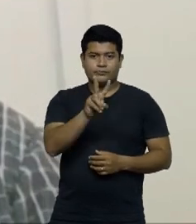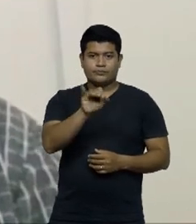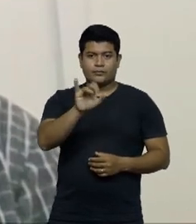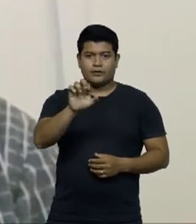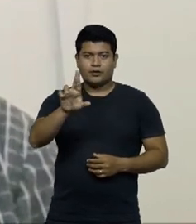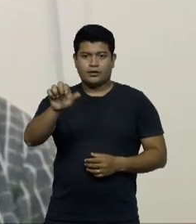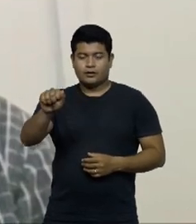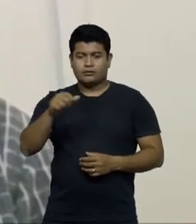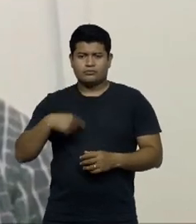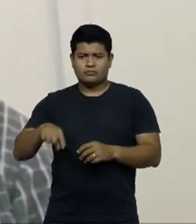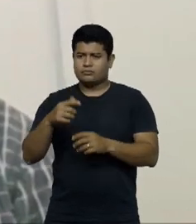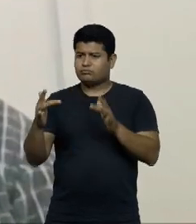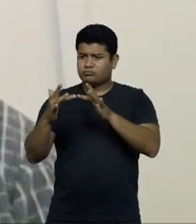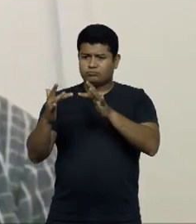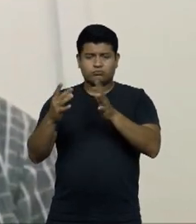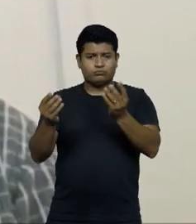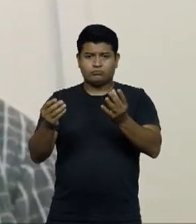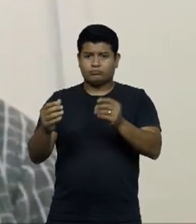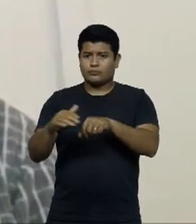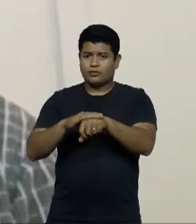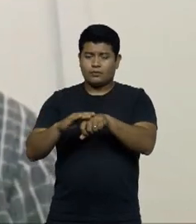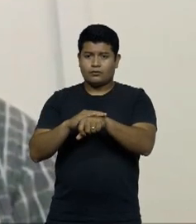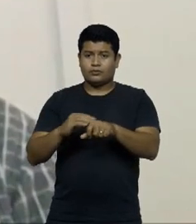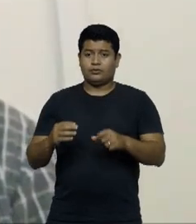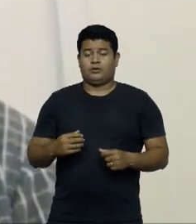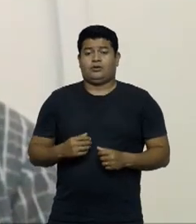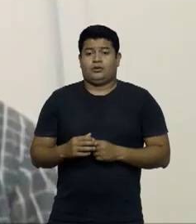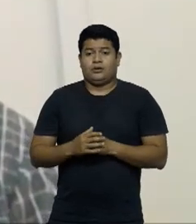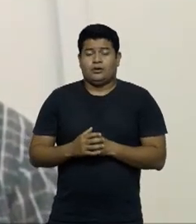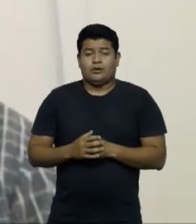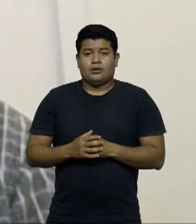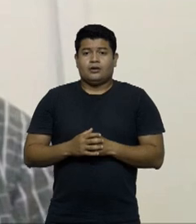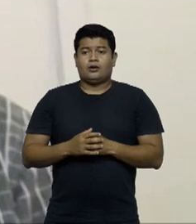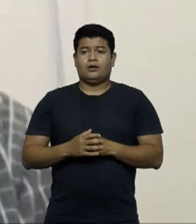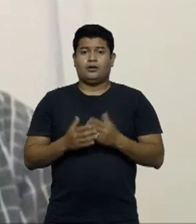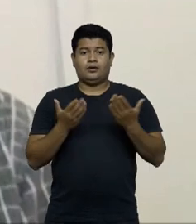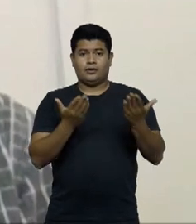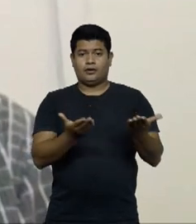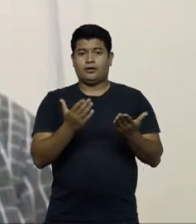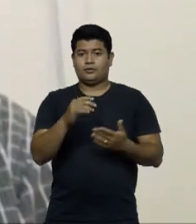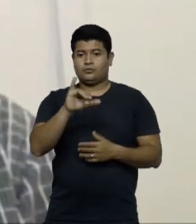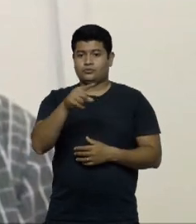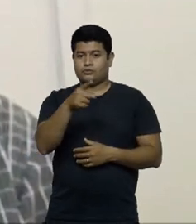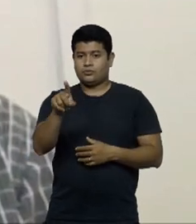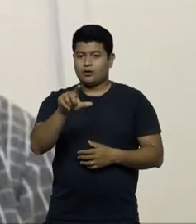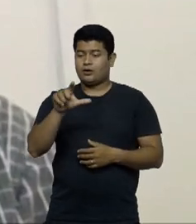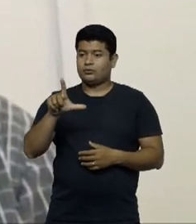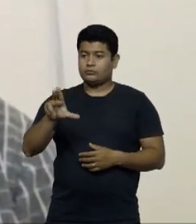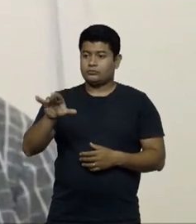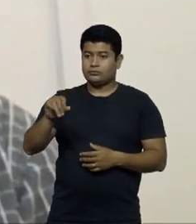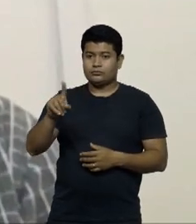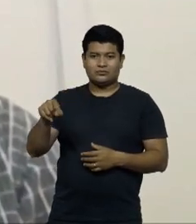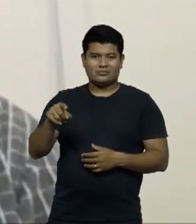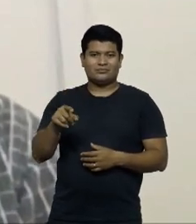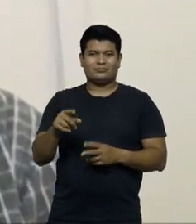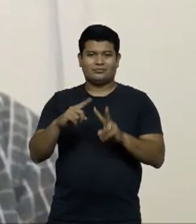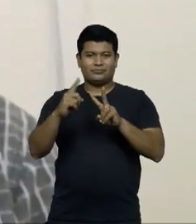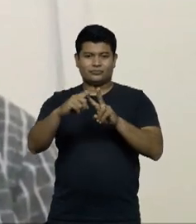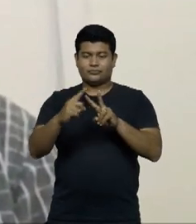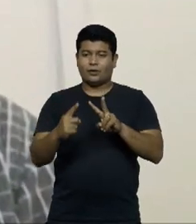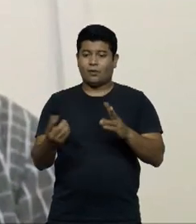bastante Dr João Doutor Luiz ligado para estarem presente e gostaria de primeiro